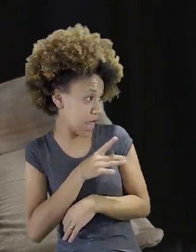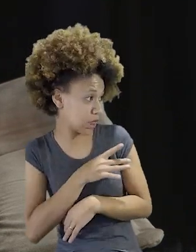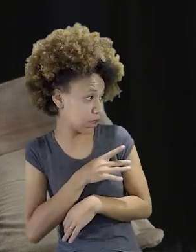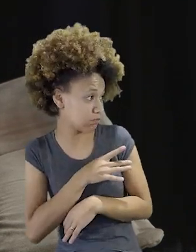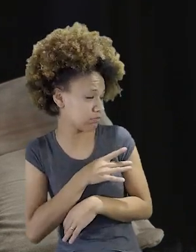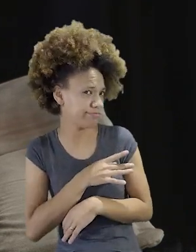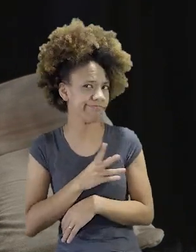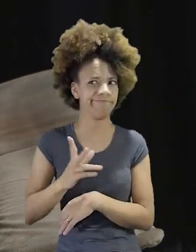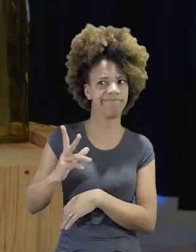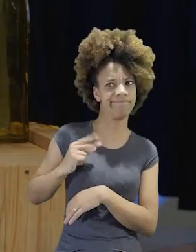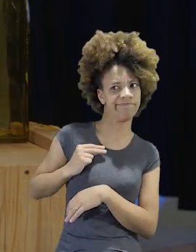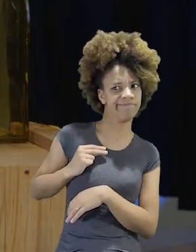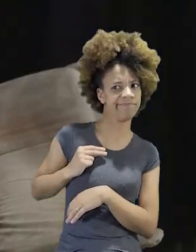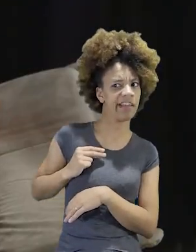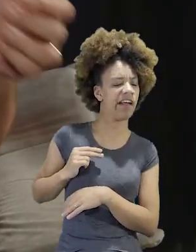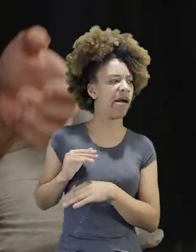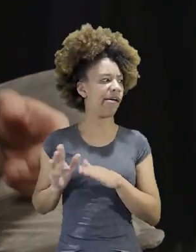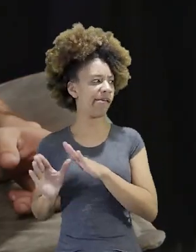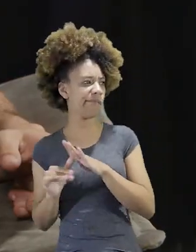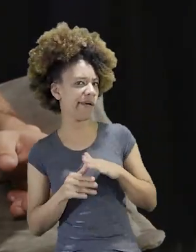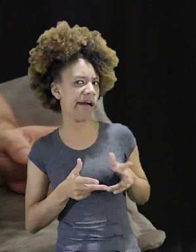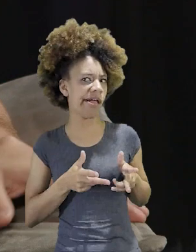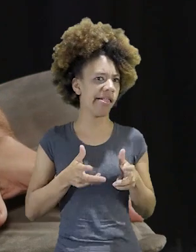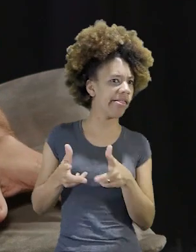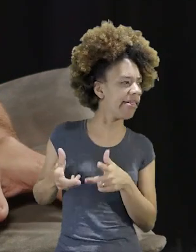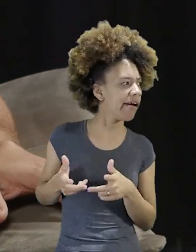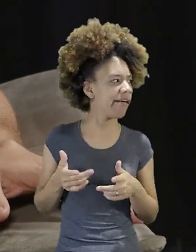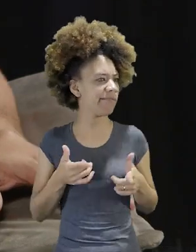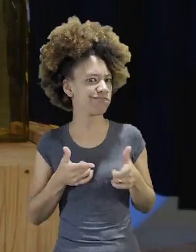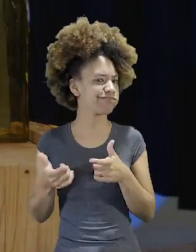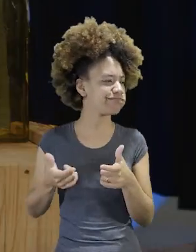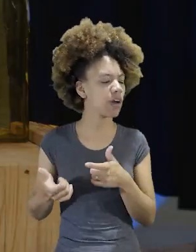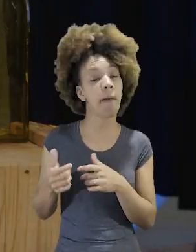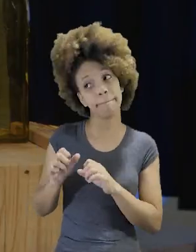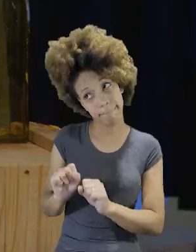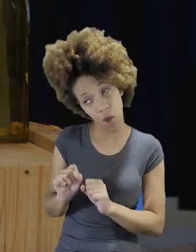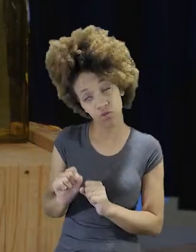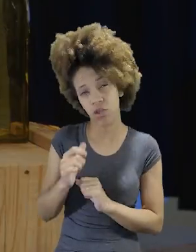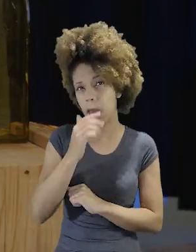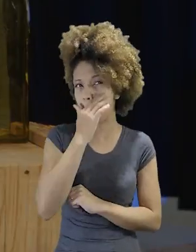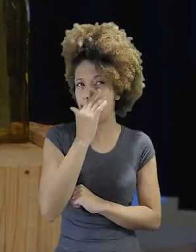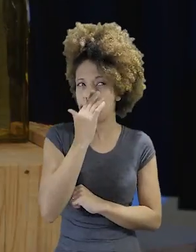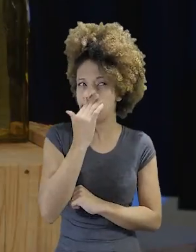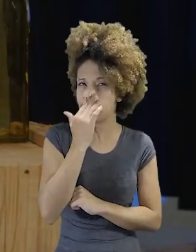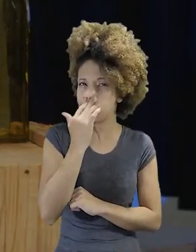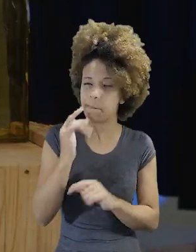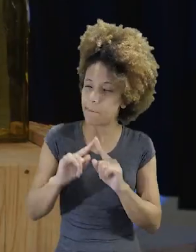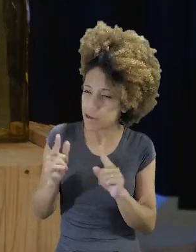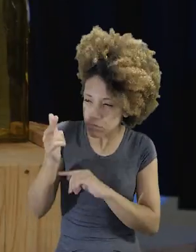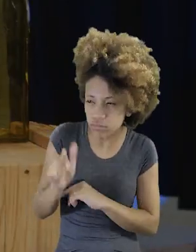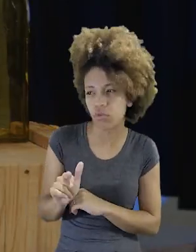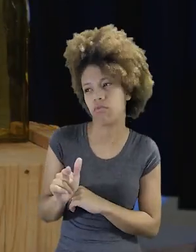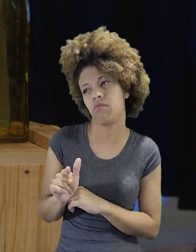esse medo do tipo vai vir os bandidos aí sabe pode ter sido mas se foi isso